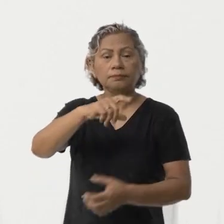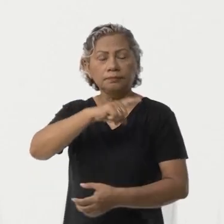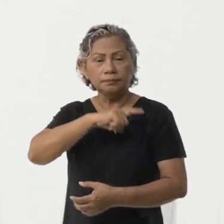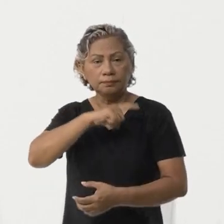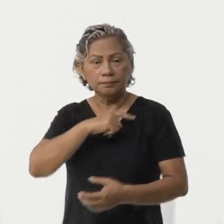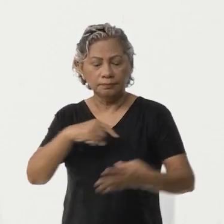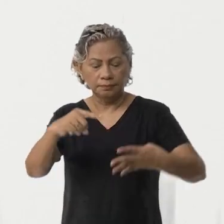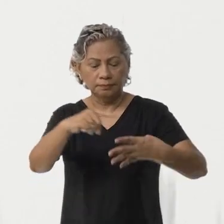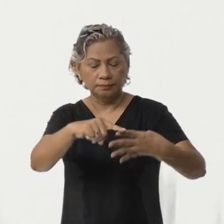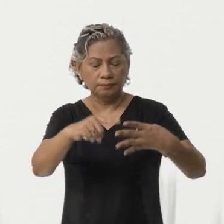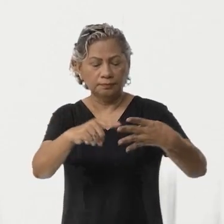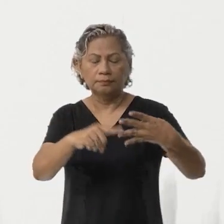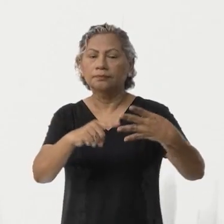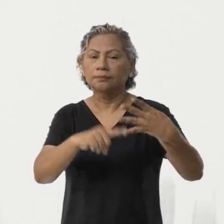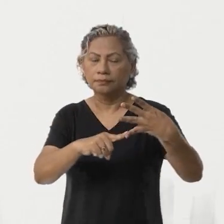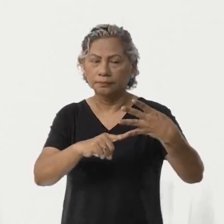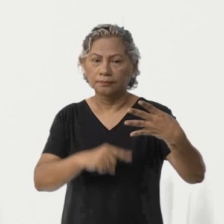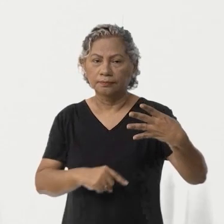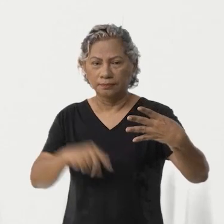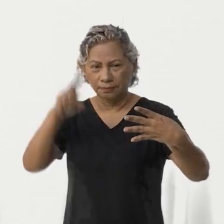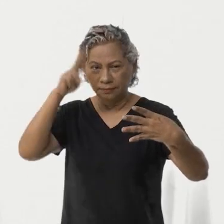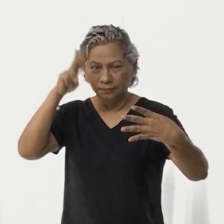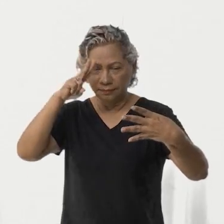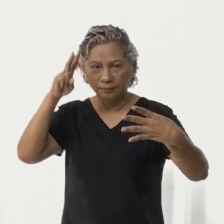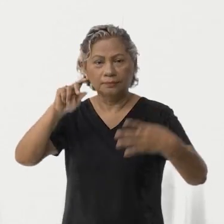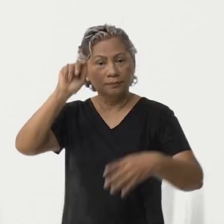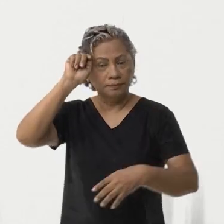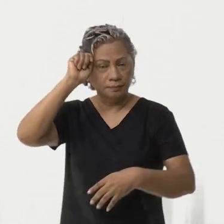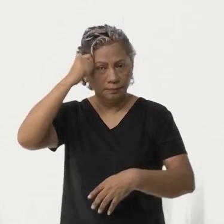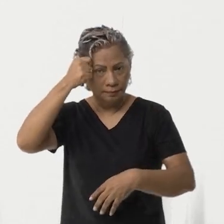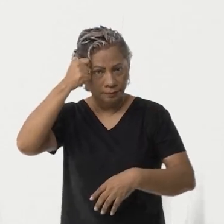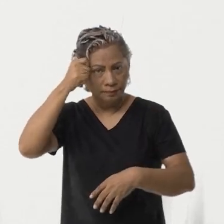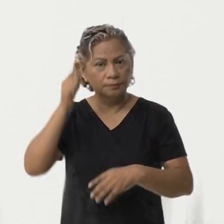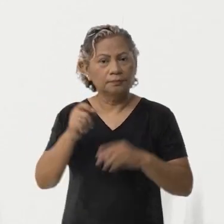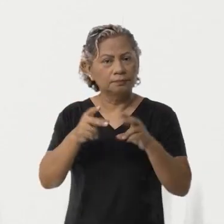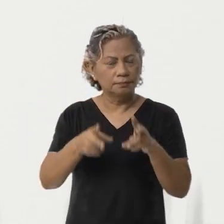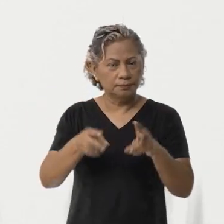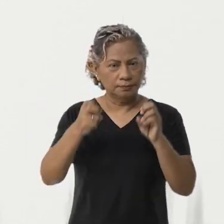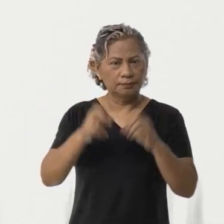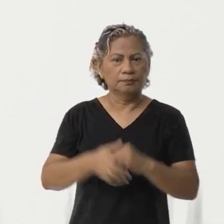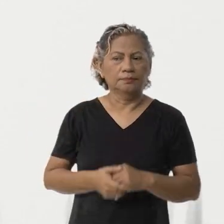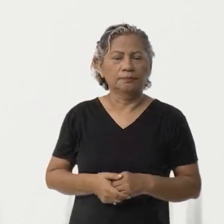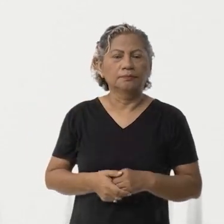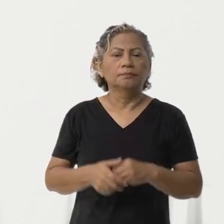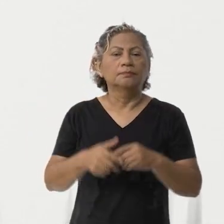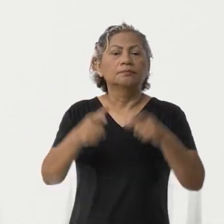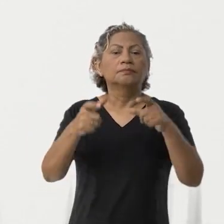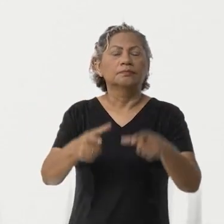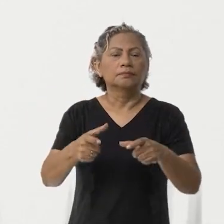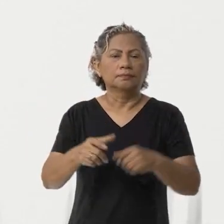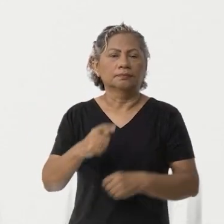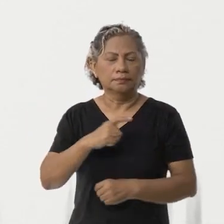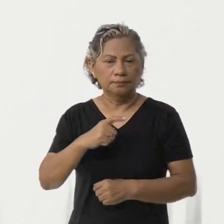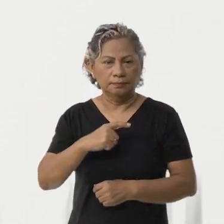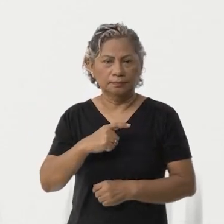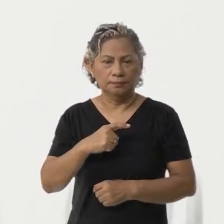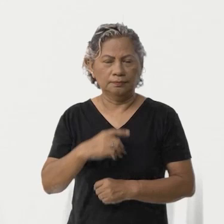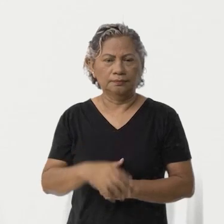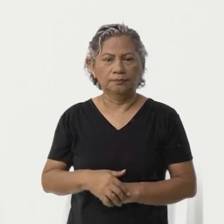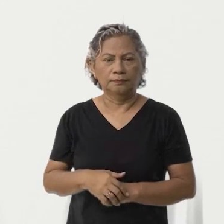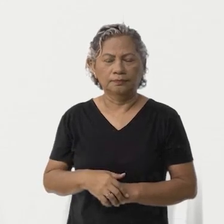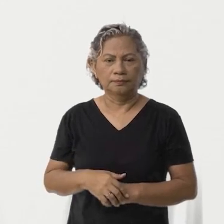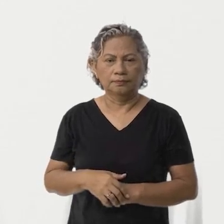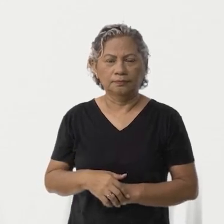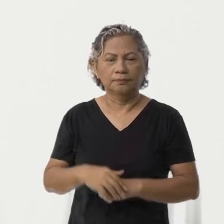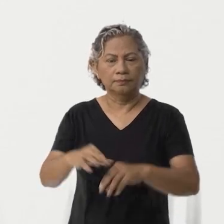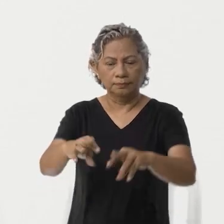hemisférios terrestres? Vocês lembram? O continente africano. Então, aqui está a África. A África tem território